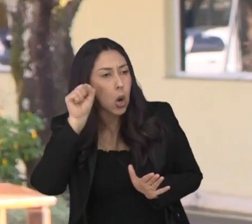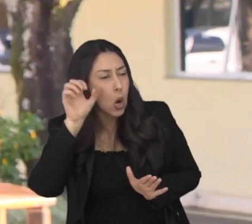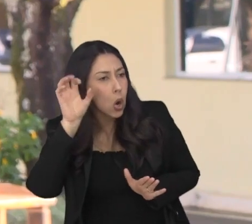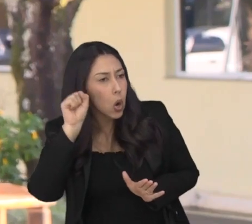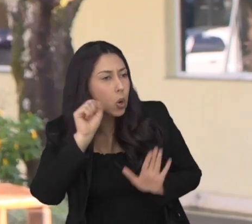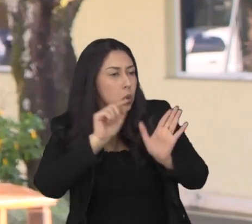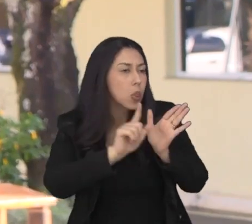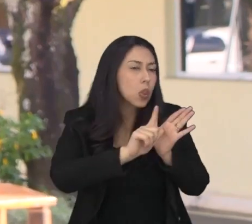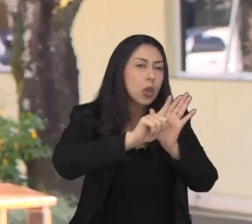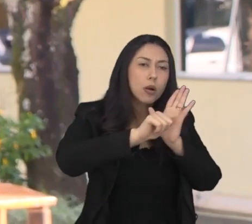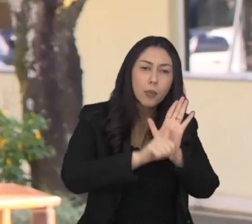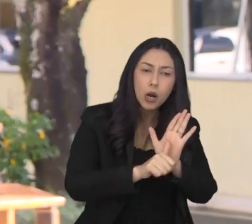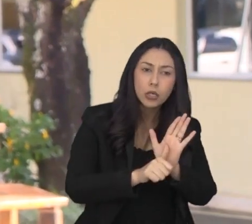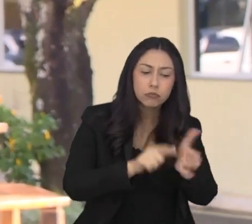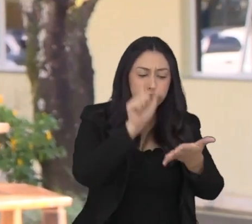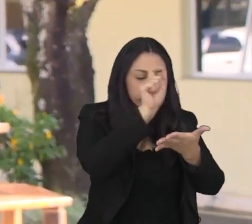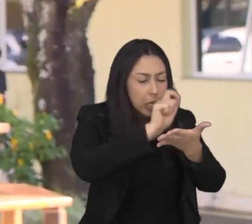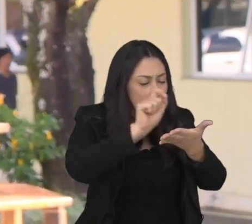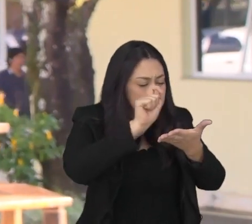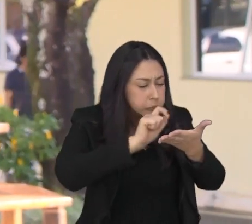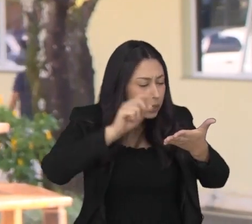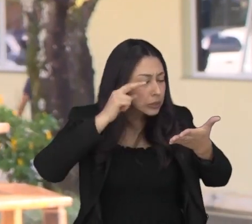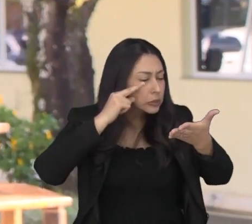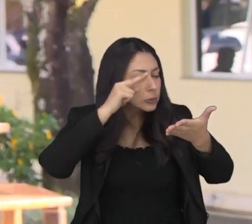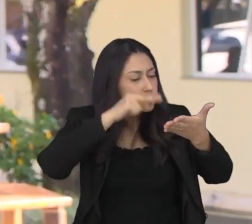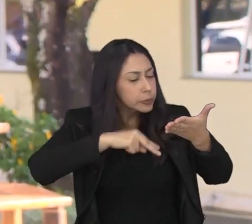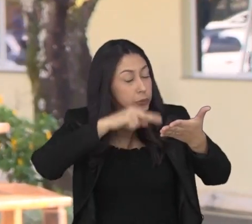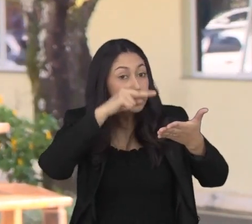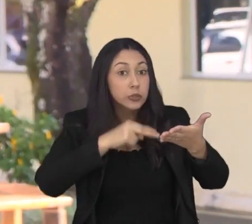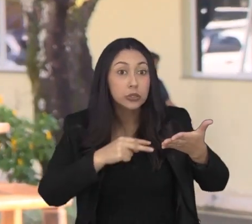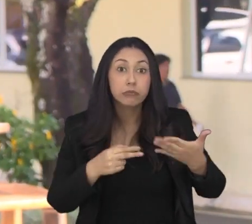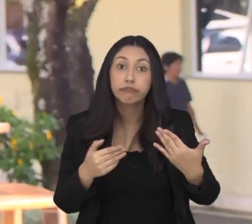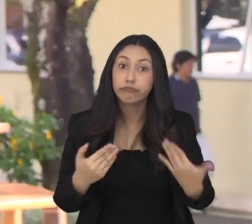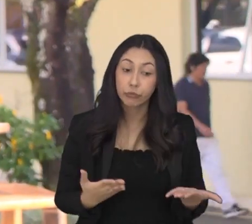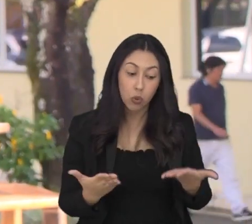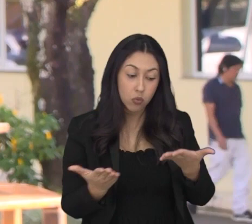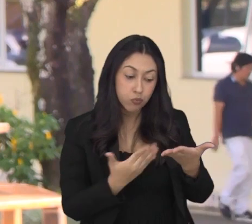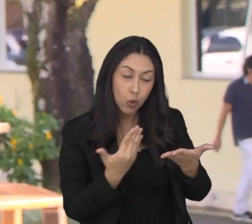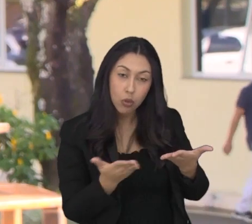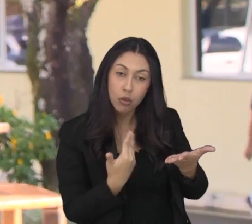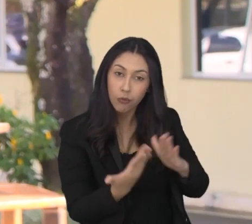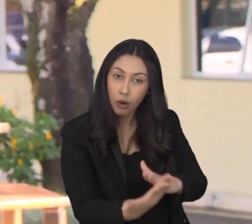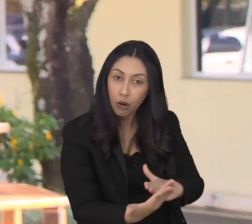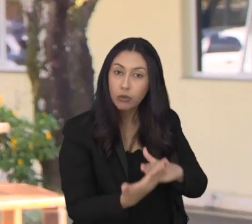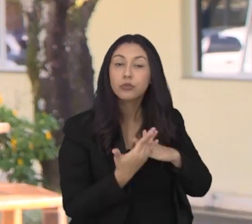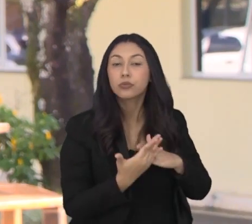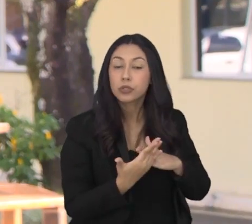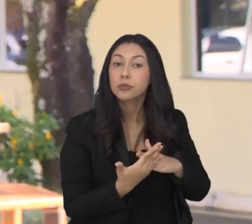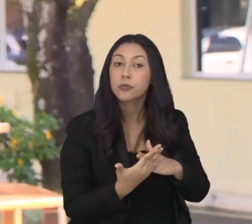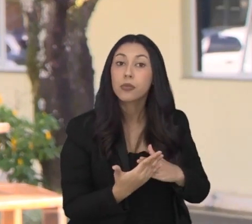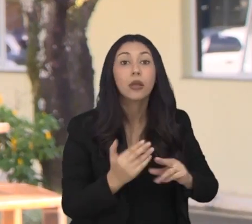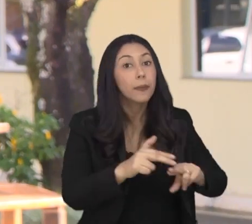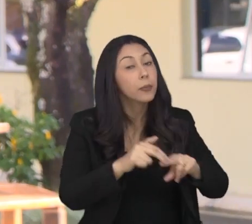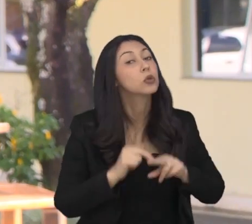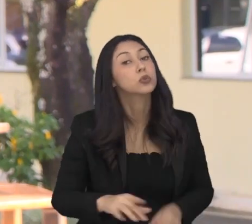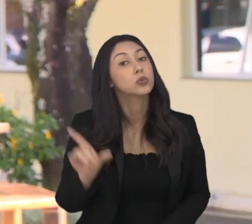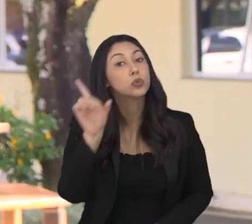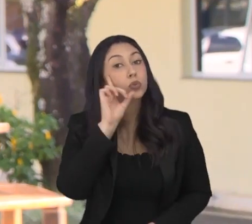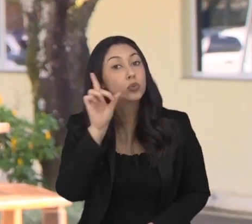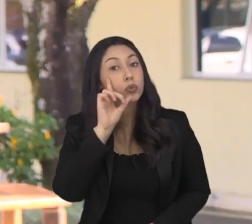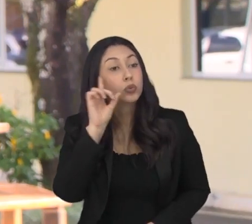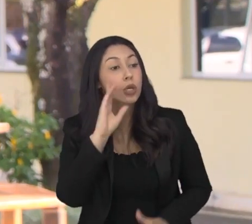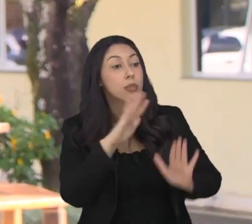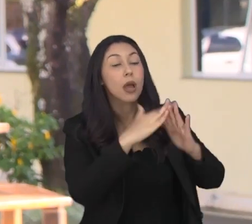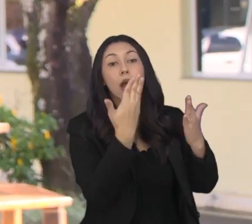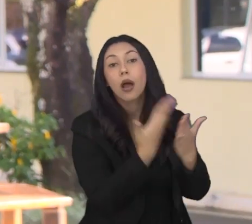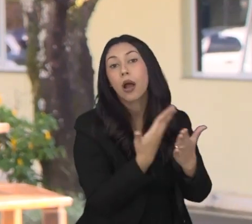consciência fonológica, depois nós vamos para o processo da escrita e da leitura, e o livro ele é um instrumento para isso. Então, dentro da